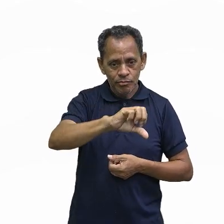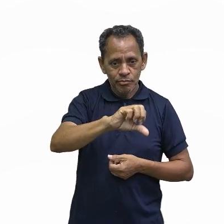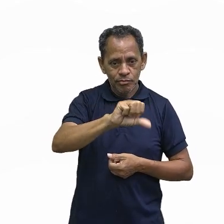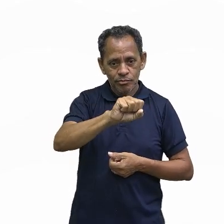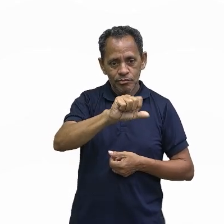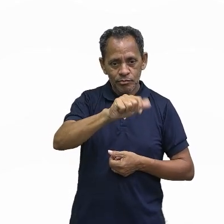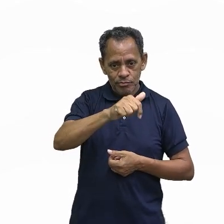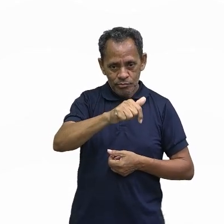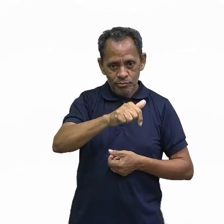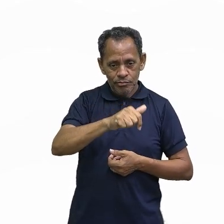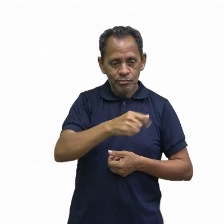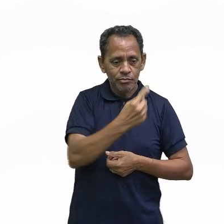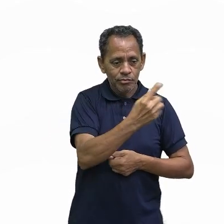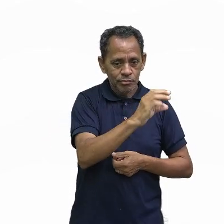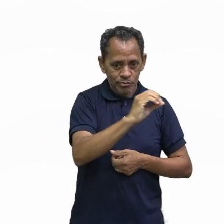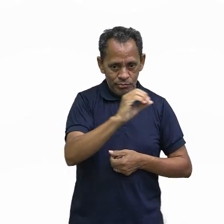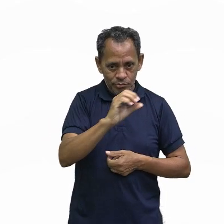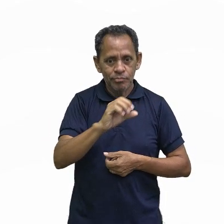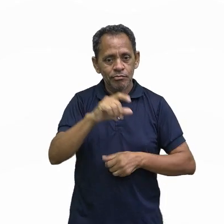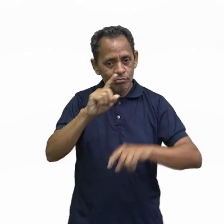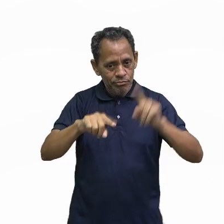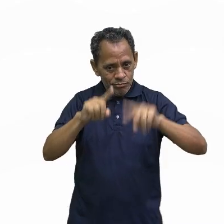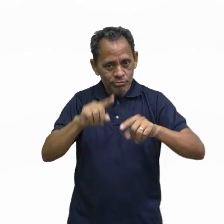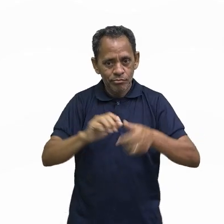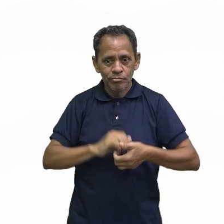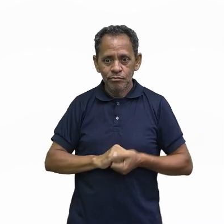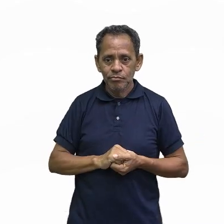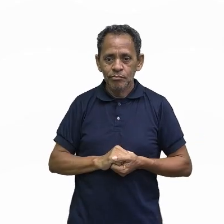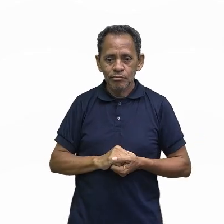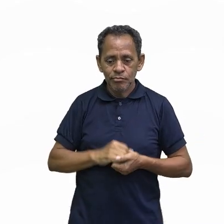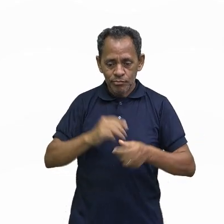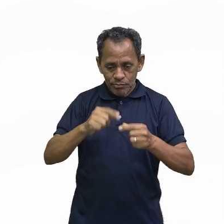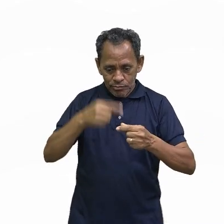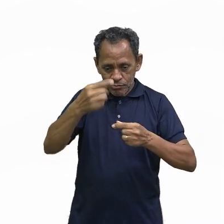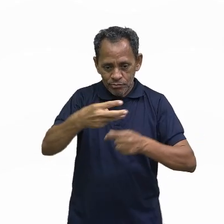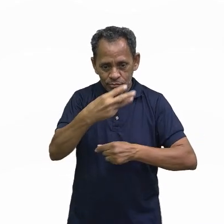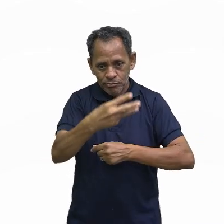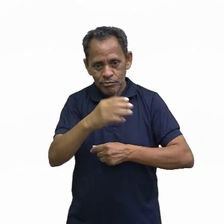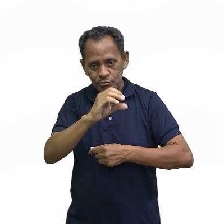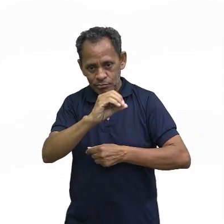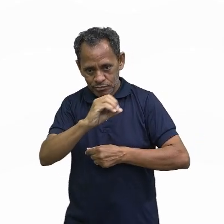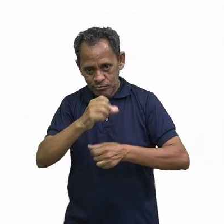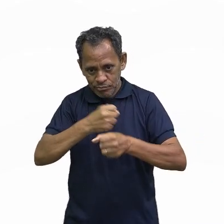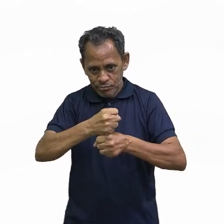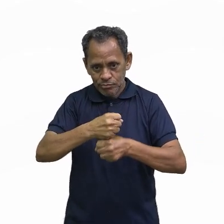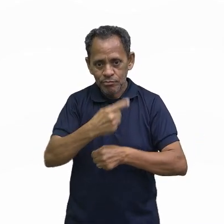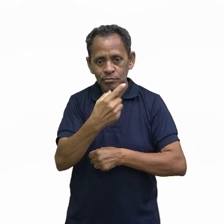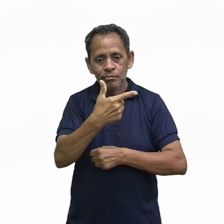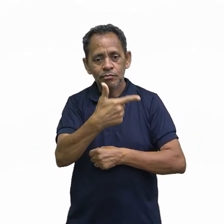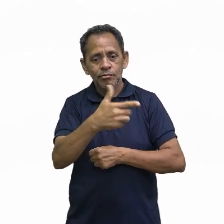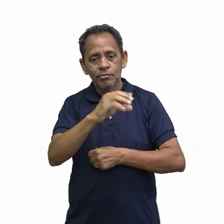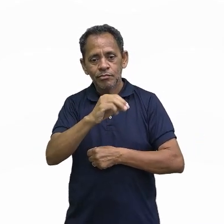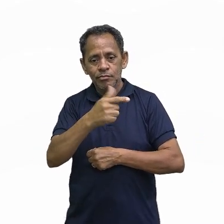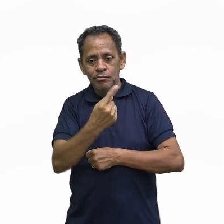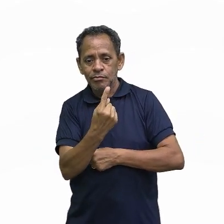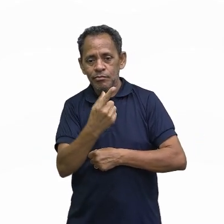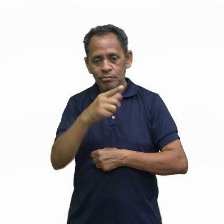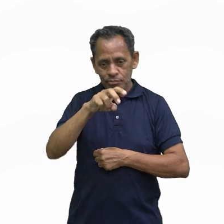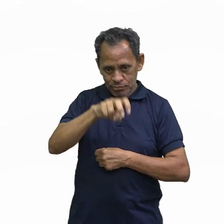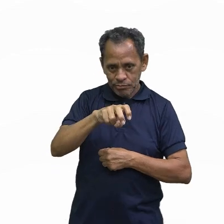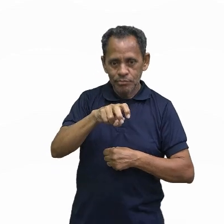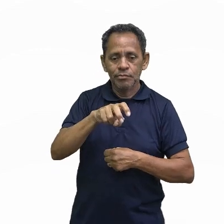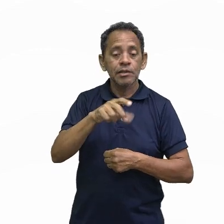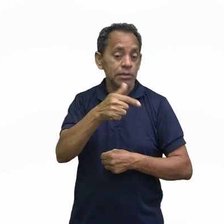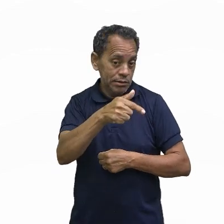1987, 100% do material. Aí, 30 anos depois, 2017, a gente já vai ter 50% apenas desse